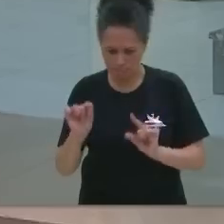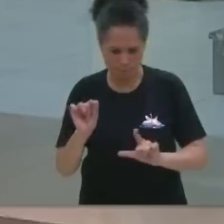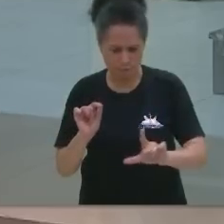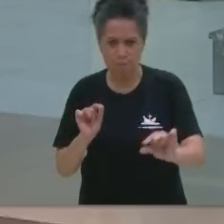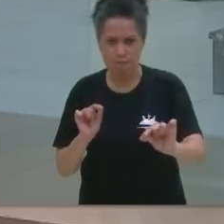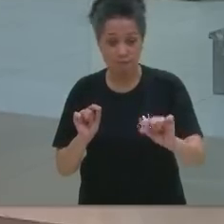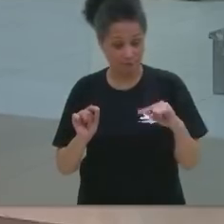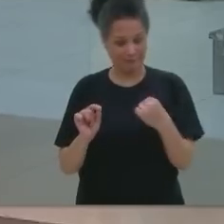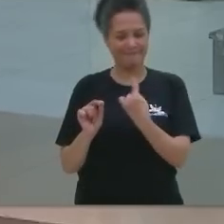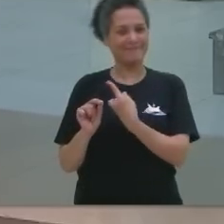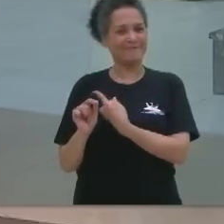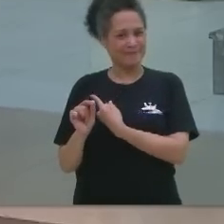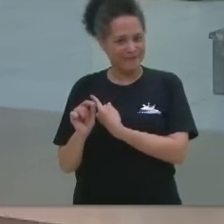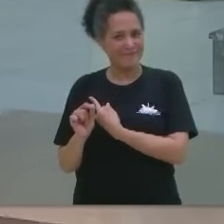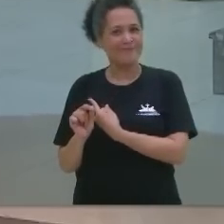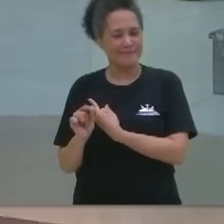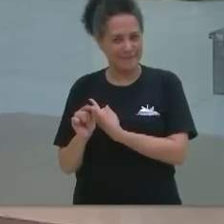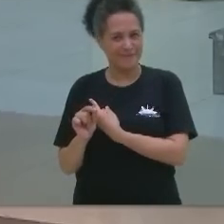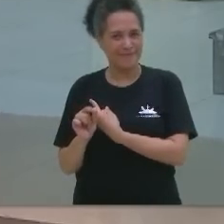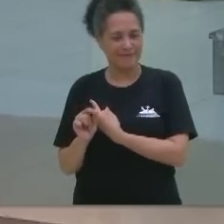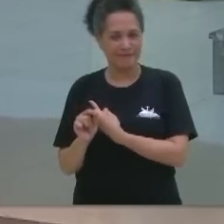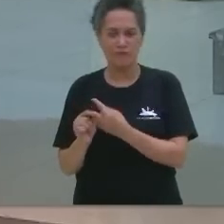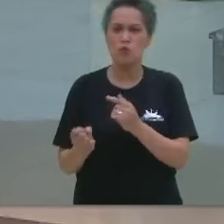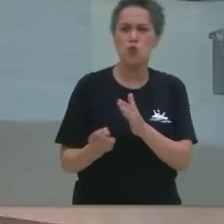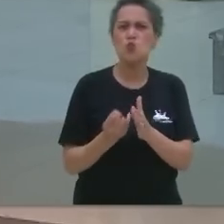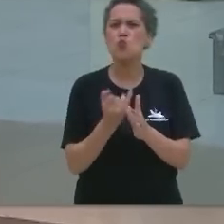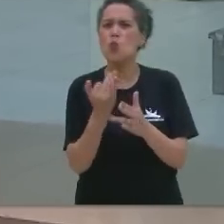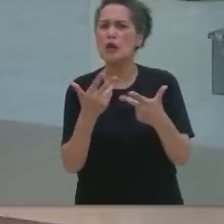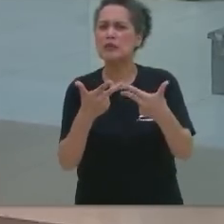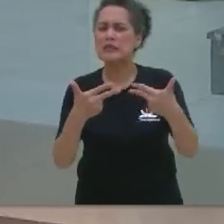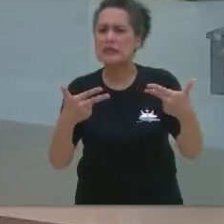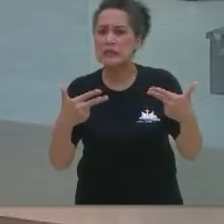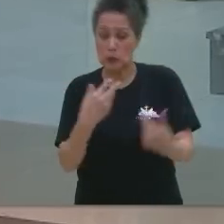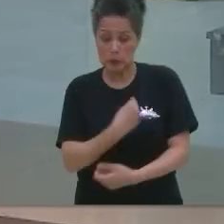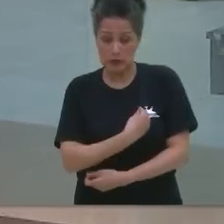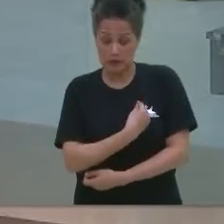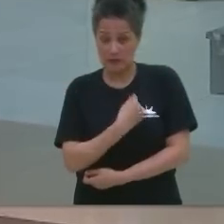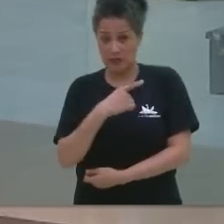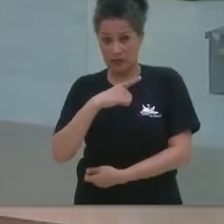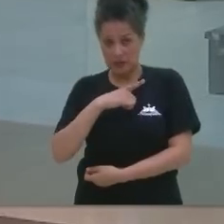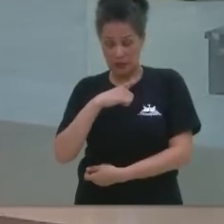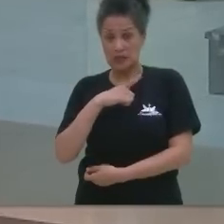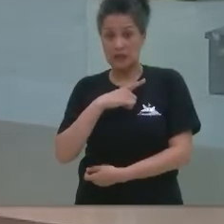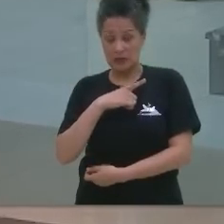Quantas coisas passaram na nossa vida e passou e nós estávamos